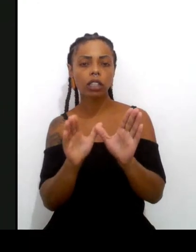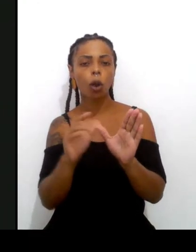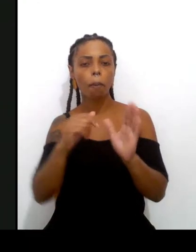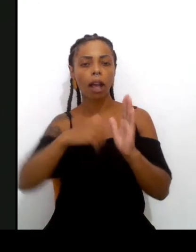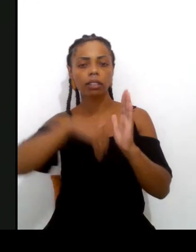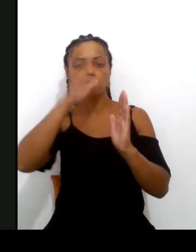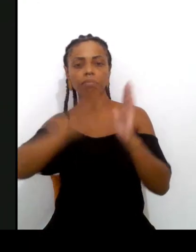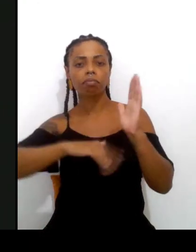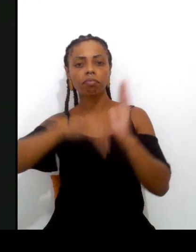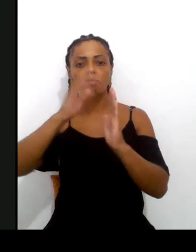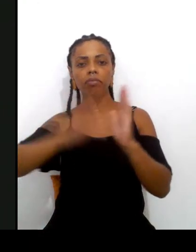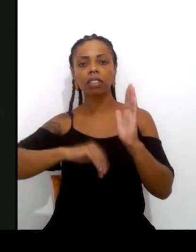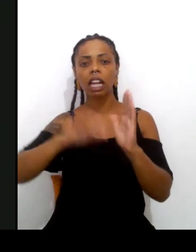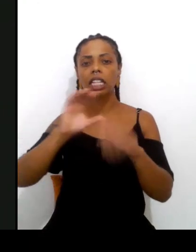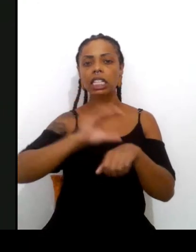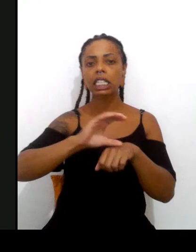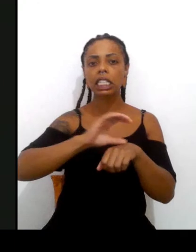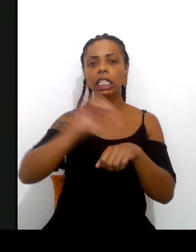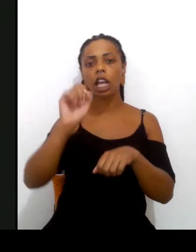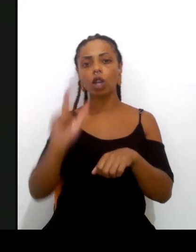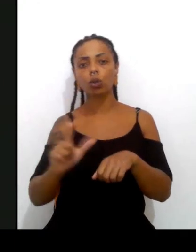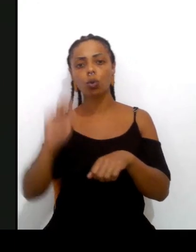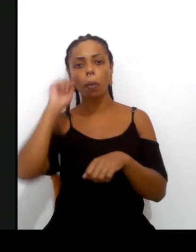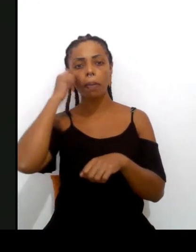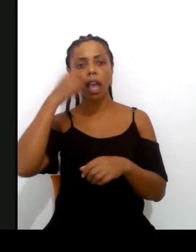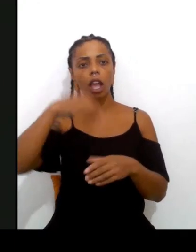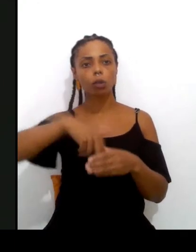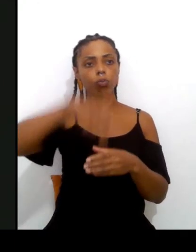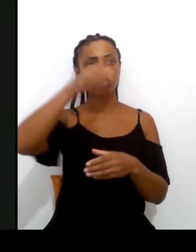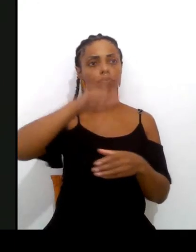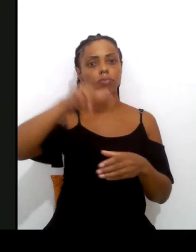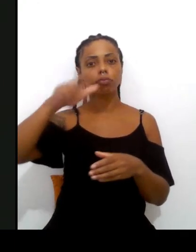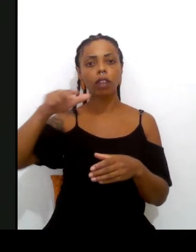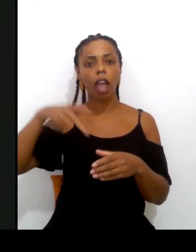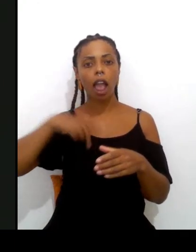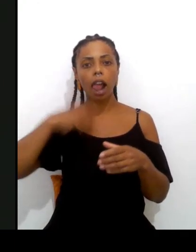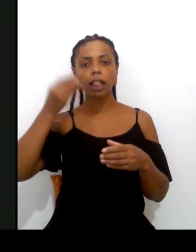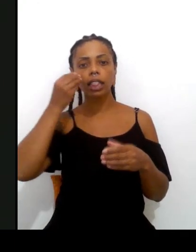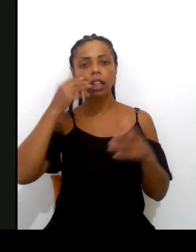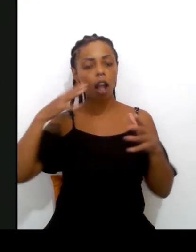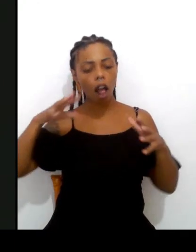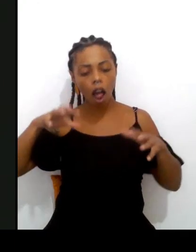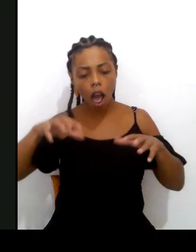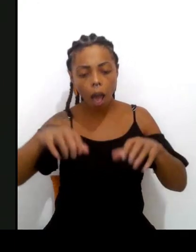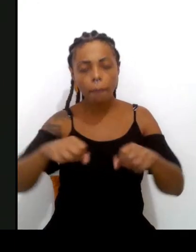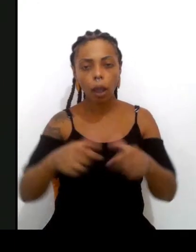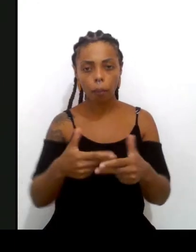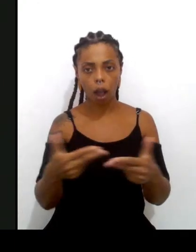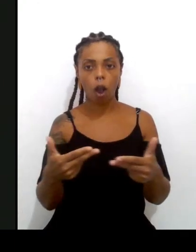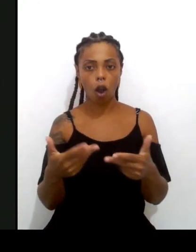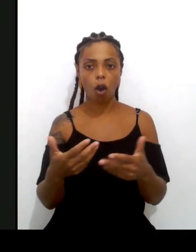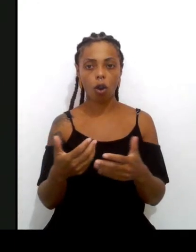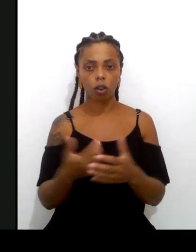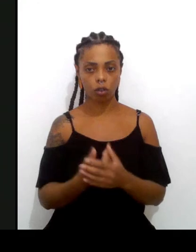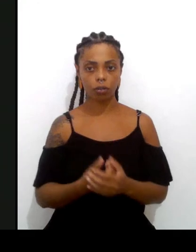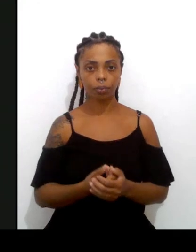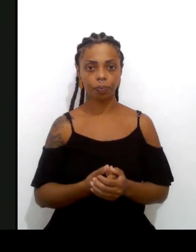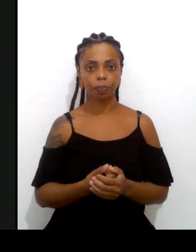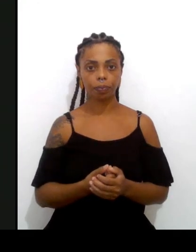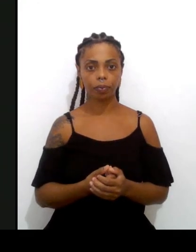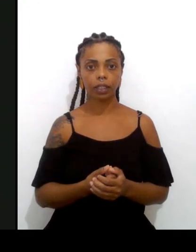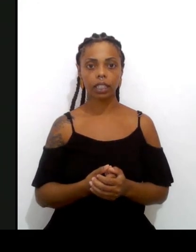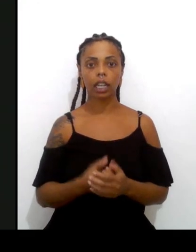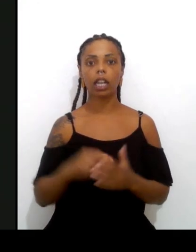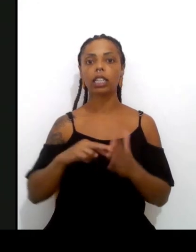líquidas de tinta cinza azul e preta mergulha para agarrar algo com suas garras bacon retrata ave nesse momento